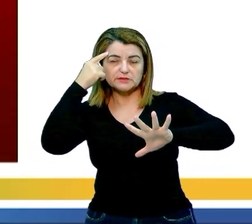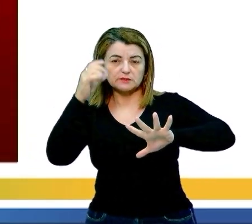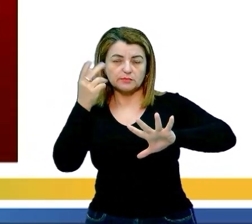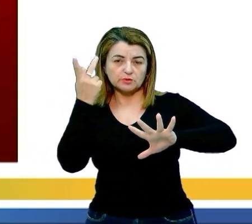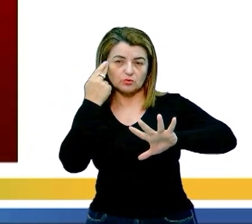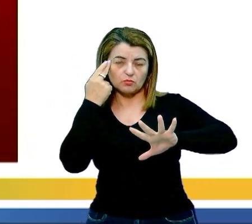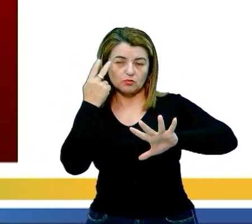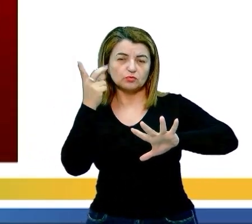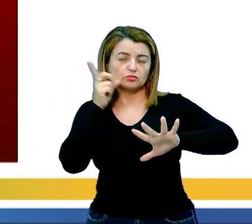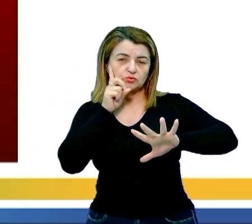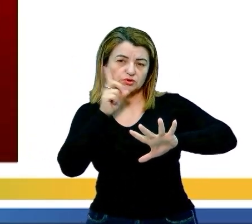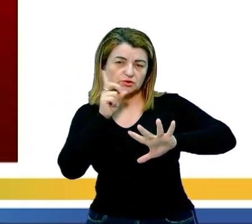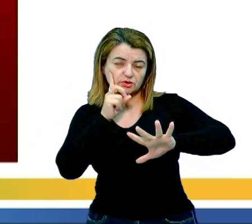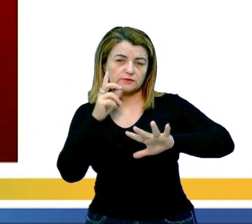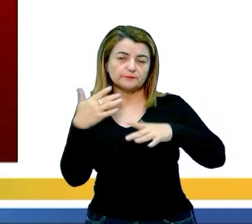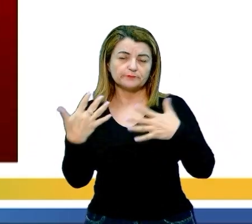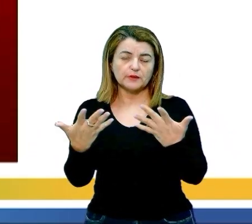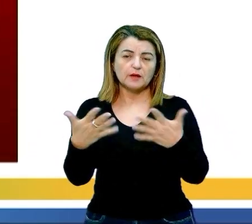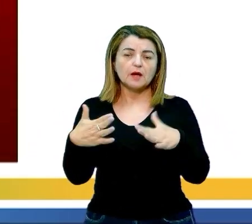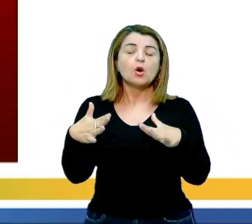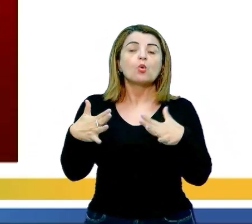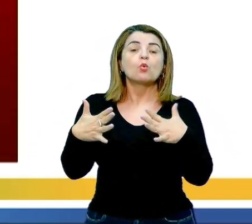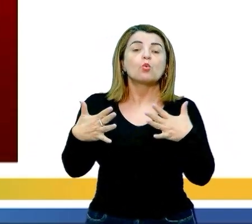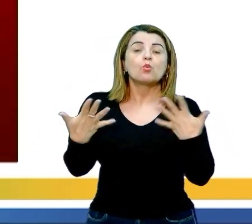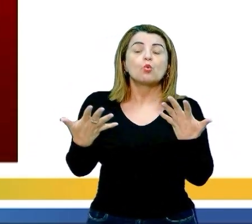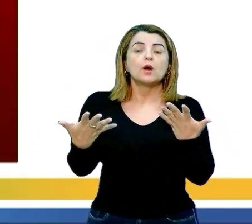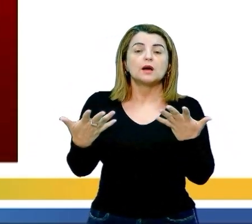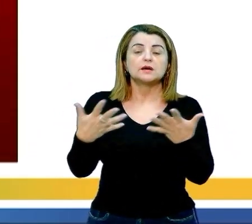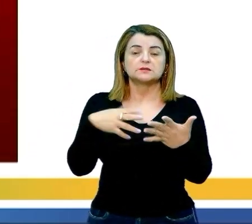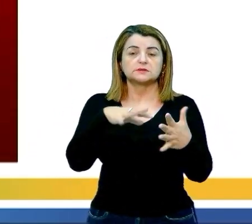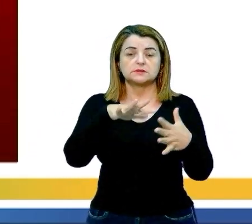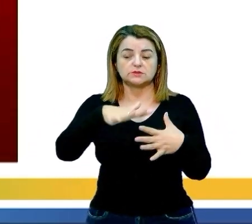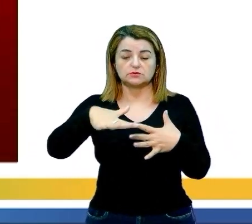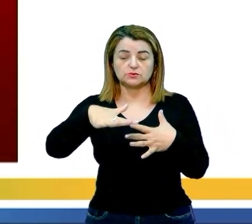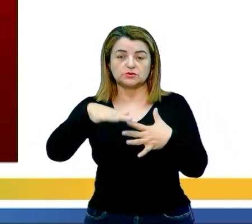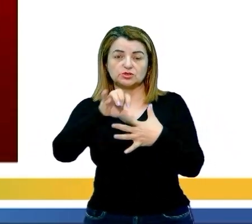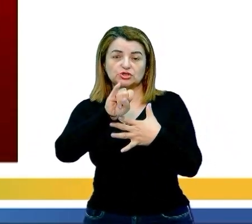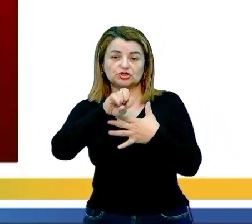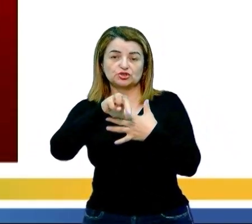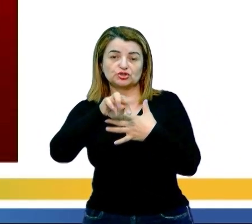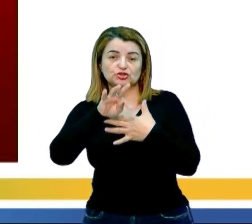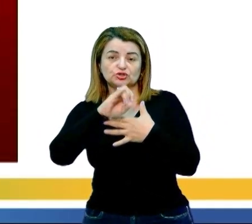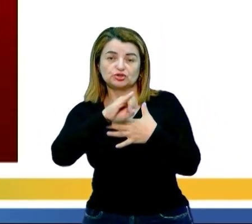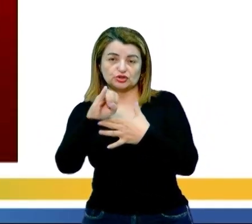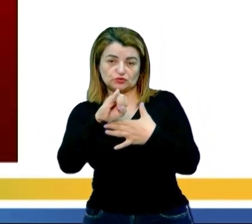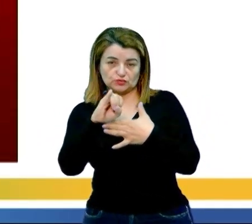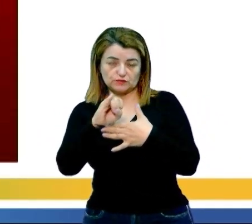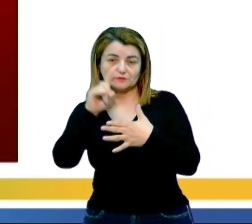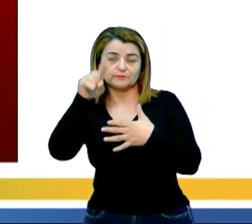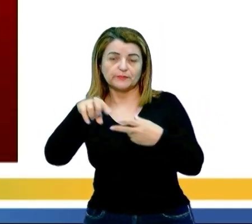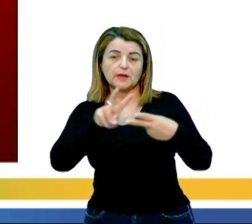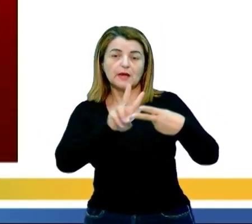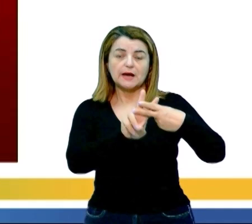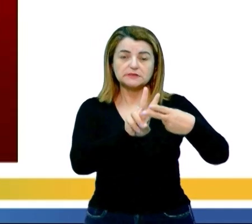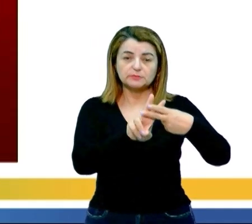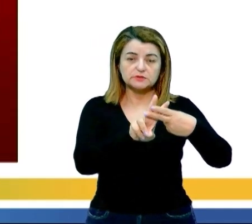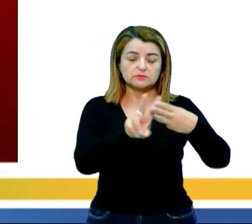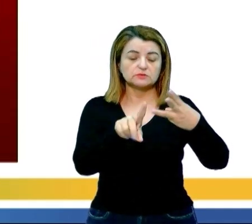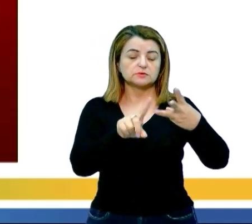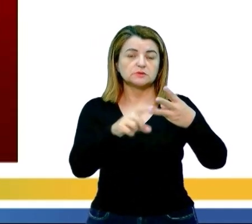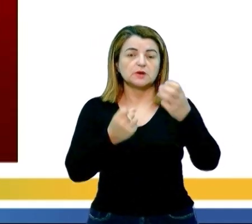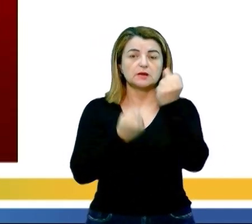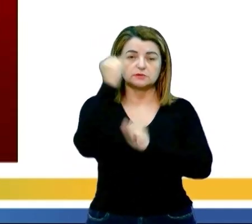daquela rotina. Então, e quais são essas instituições de sequestro? As prisões, as fábricas,